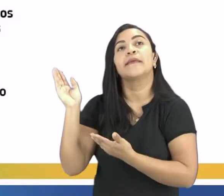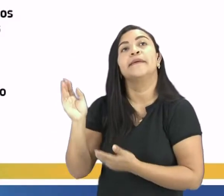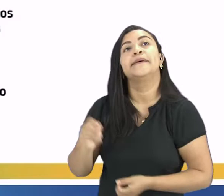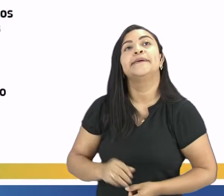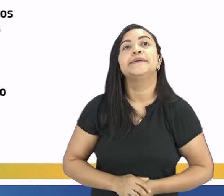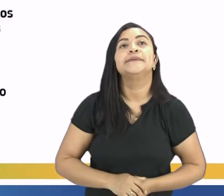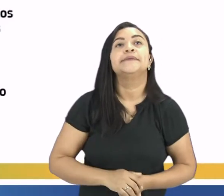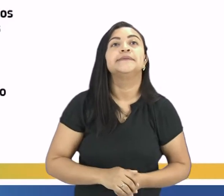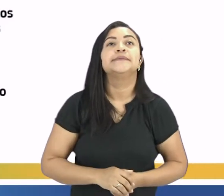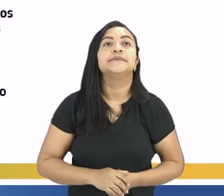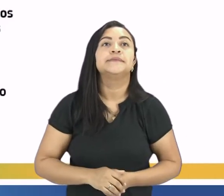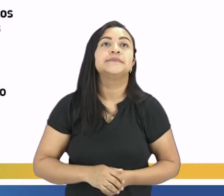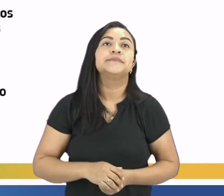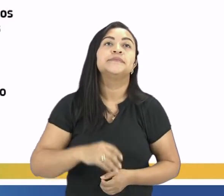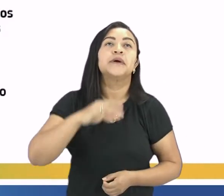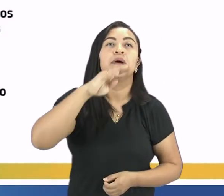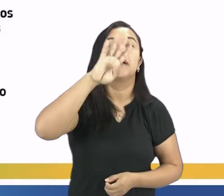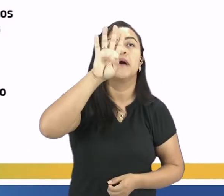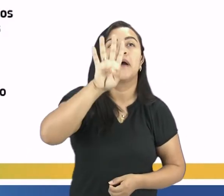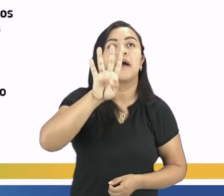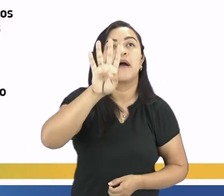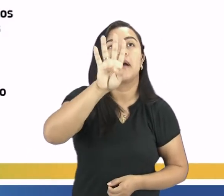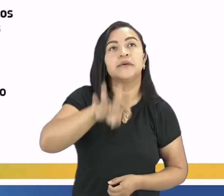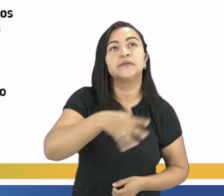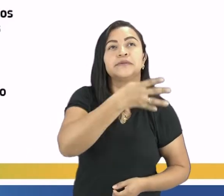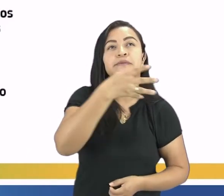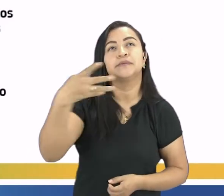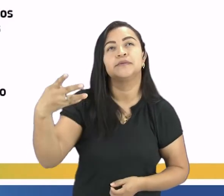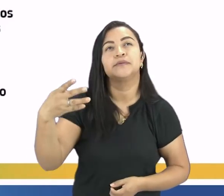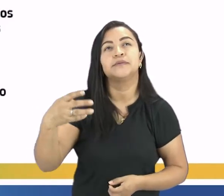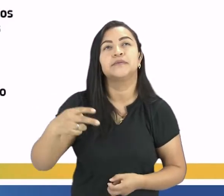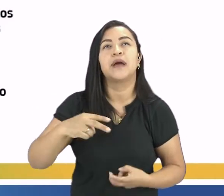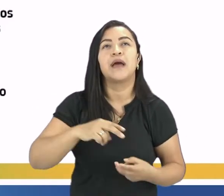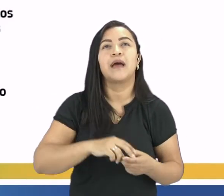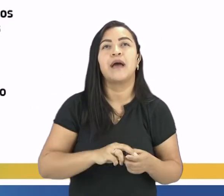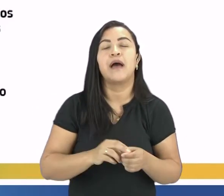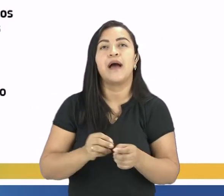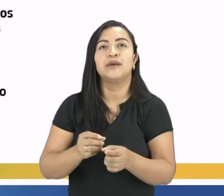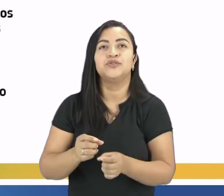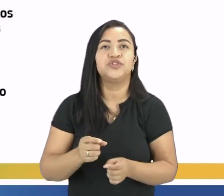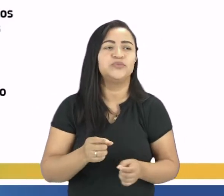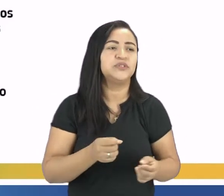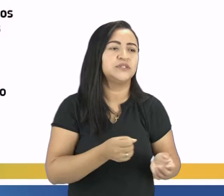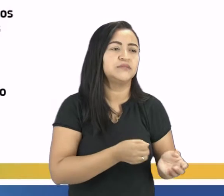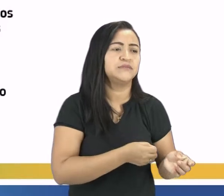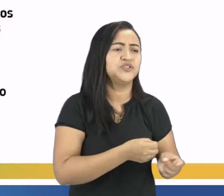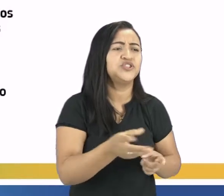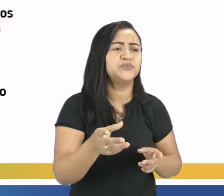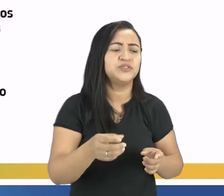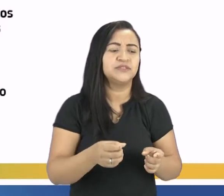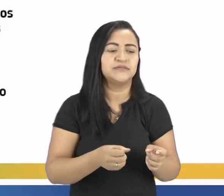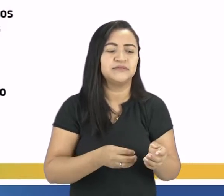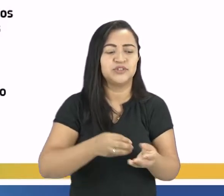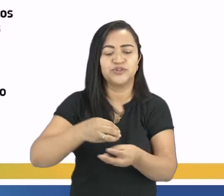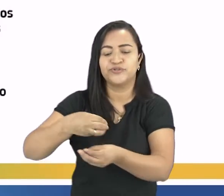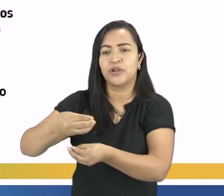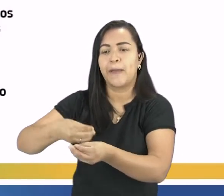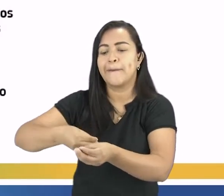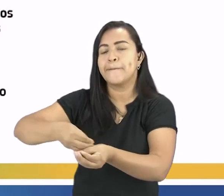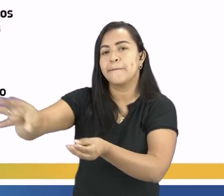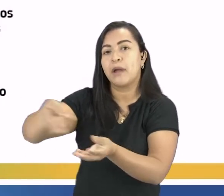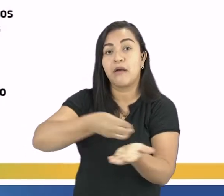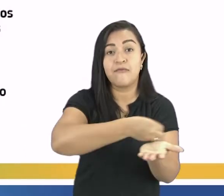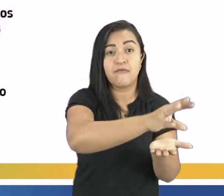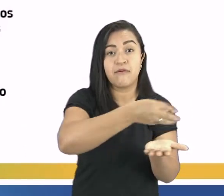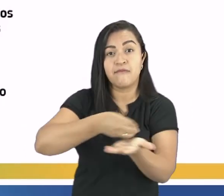quadro de alelos, distribuição dos alelos. Nesse quadro aqui, se você tiver uma dúvida, está numa questão numa